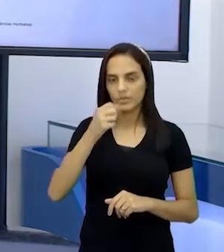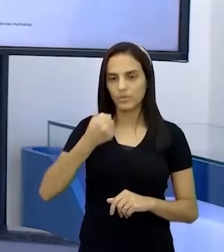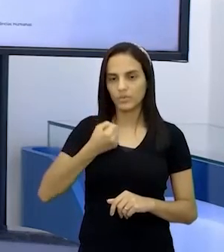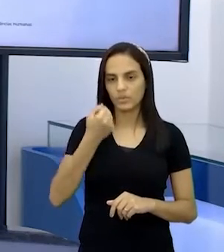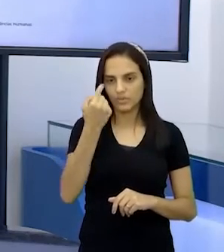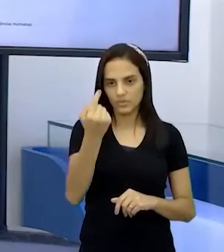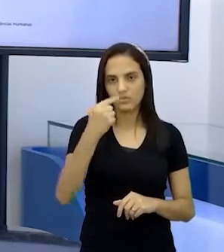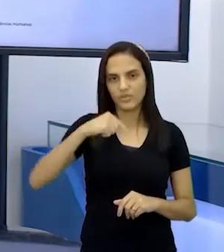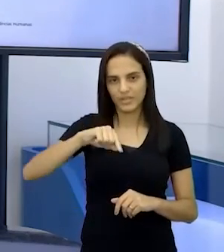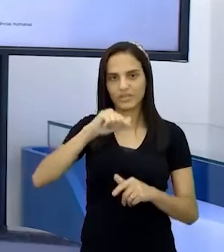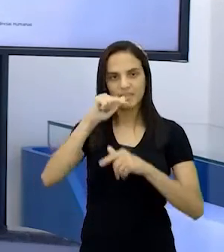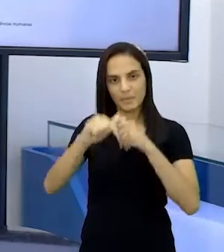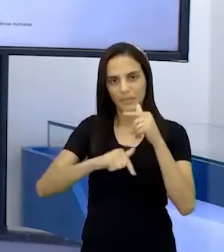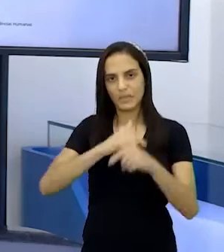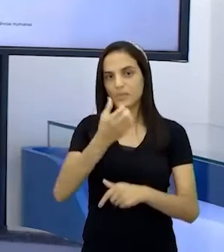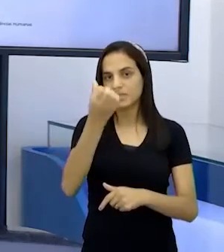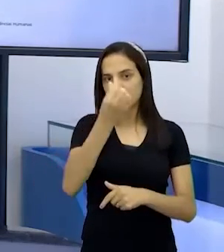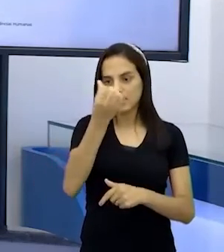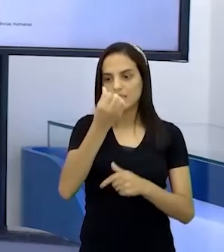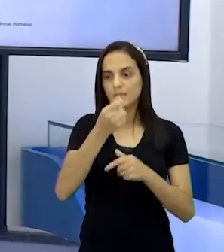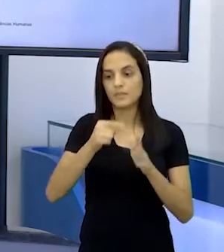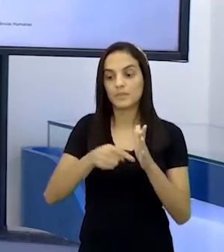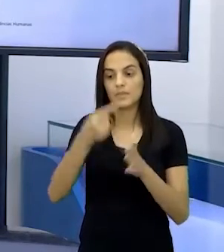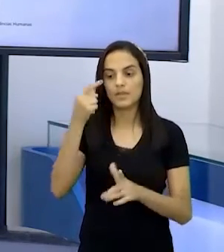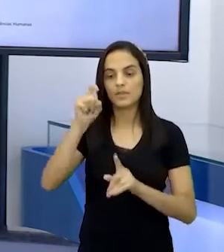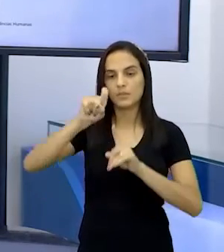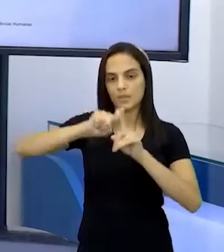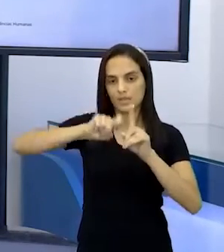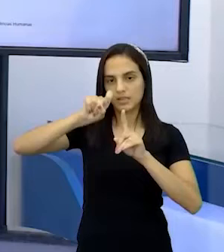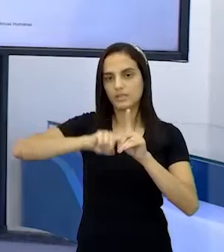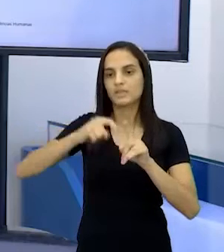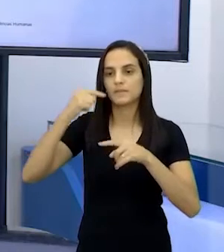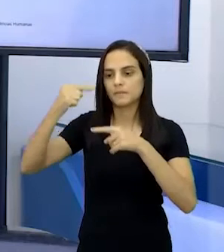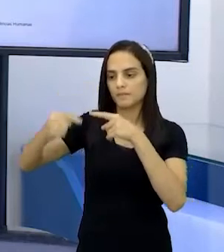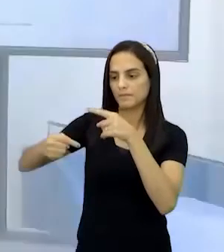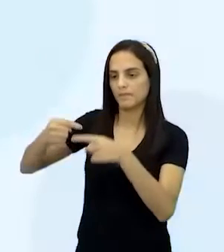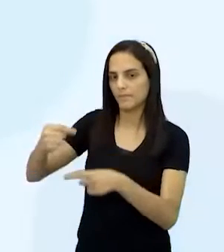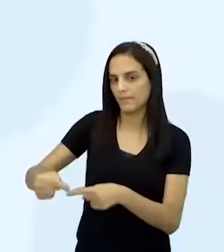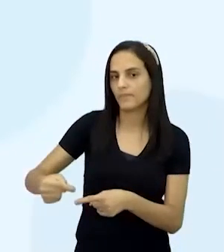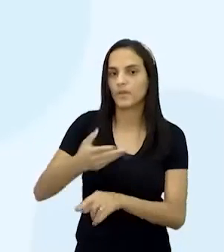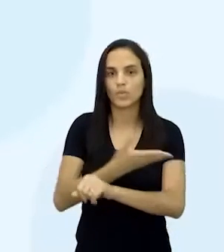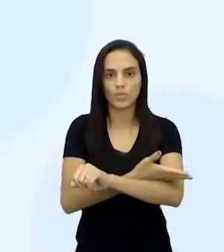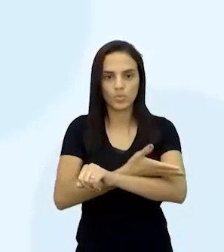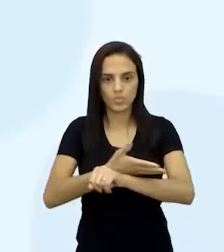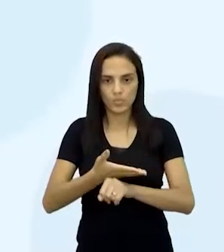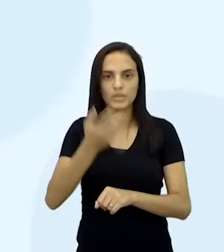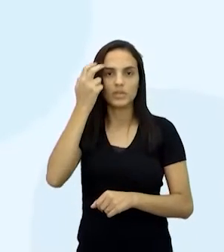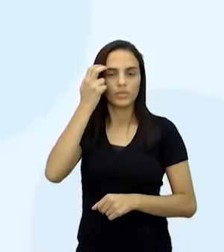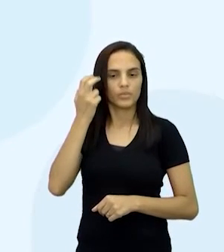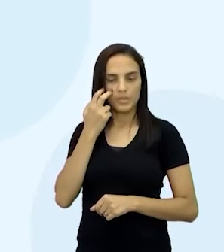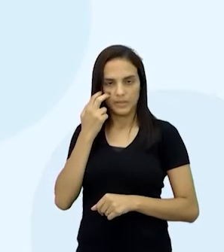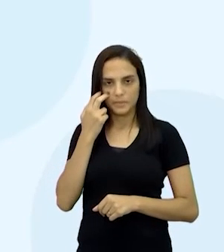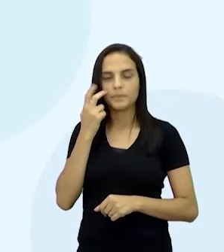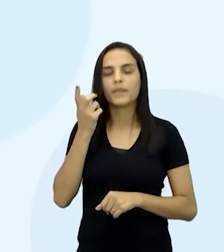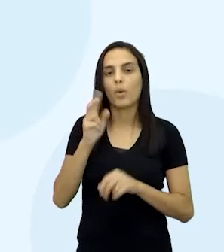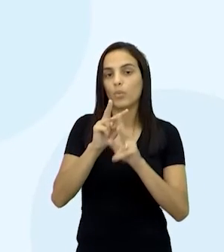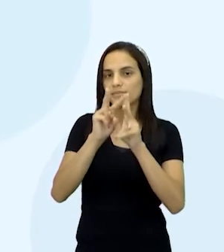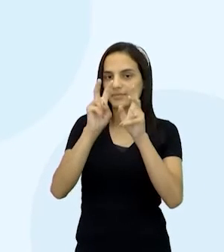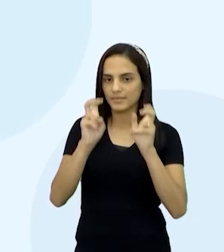que nós vamos trabalhar nos 6 primeiros meses, é tradições e heranças culturais. Então, esse é o